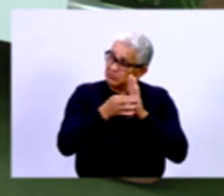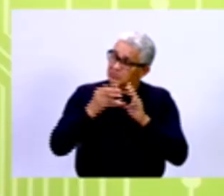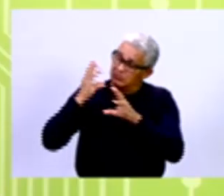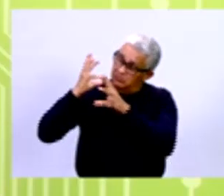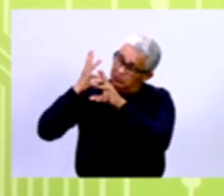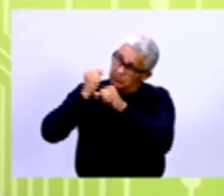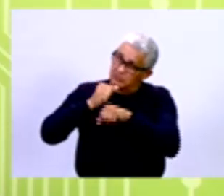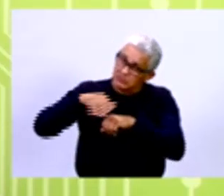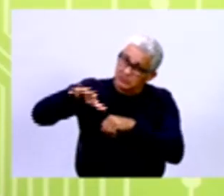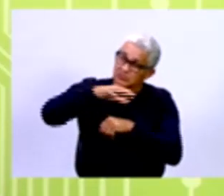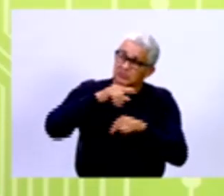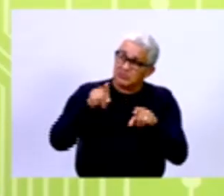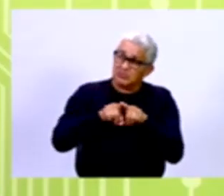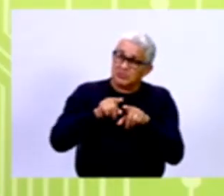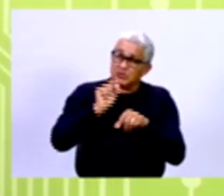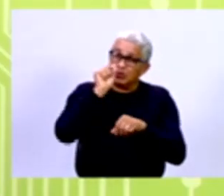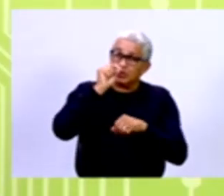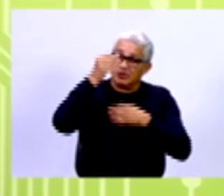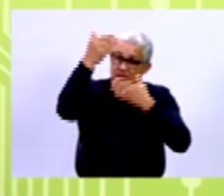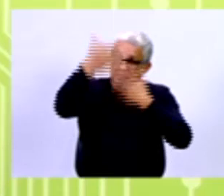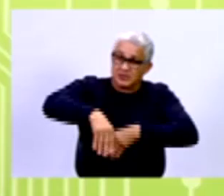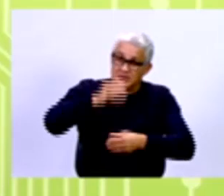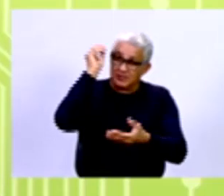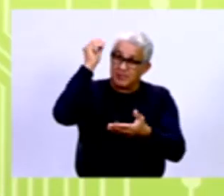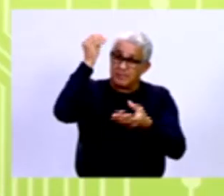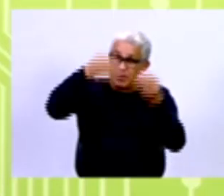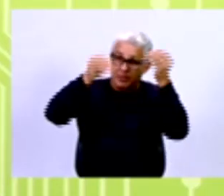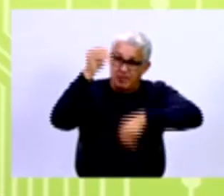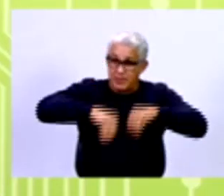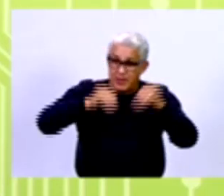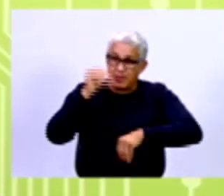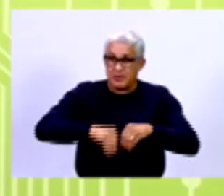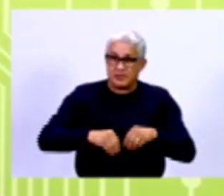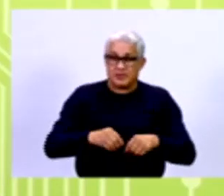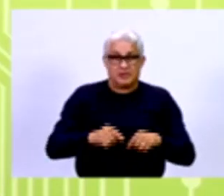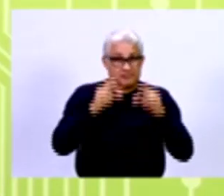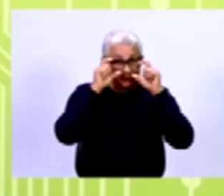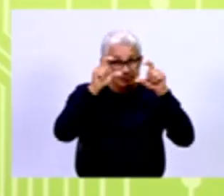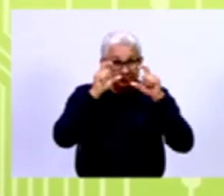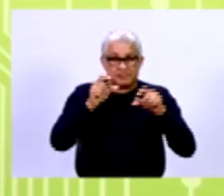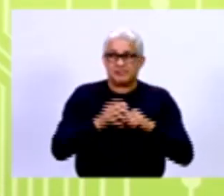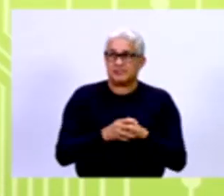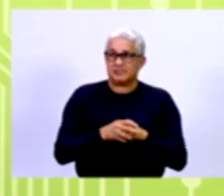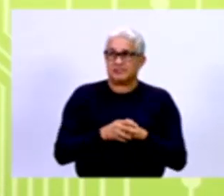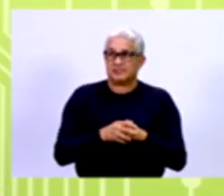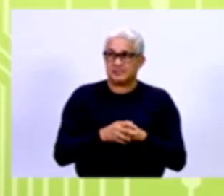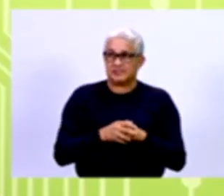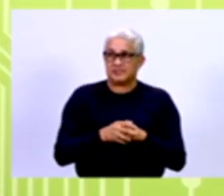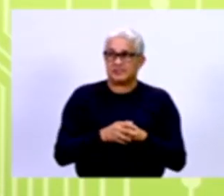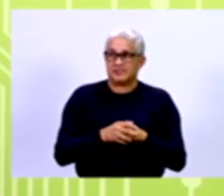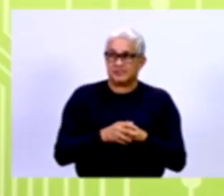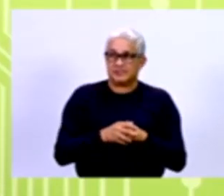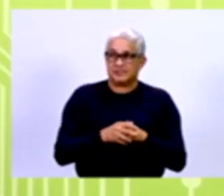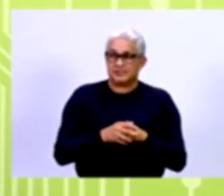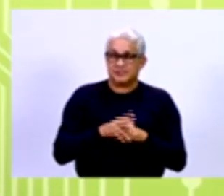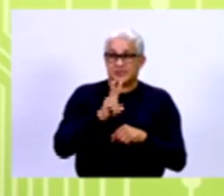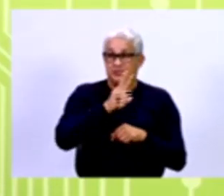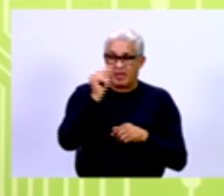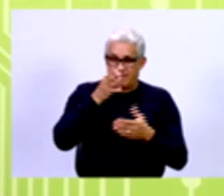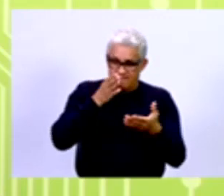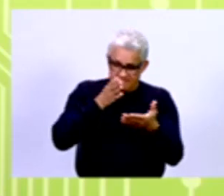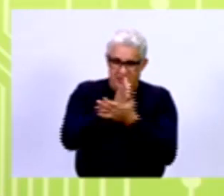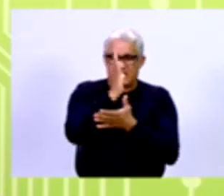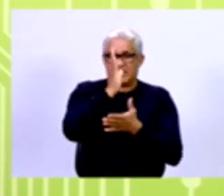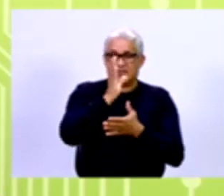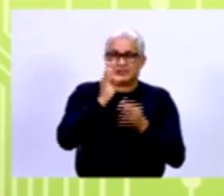e vamos pontuar o que vai cair. Então, você fica ligado e você vai gabaritar, você vai